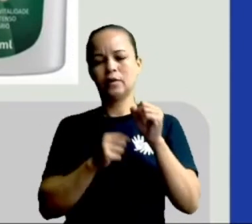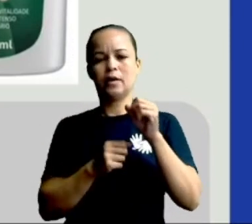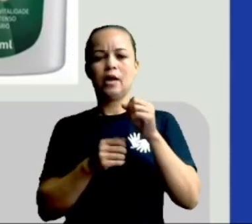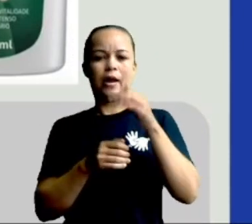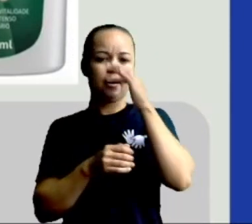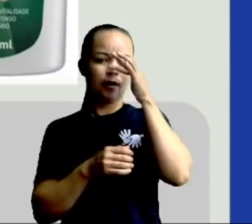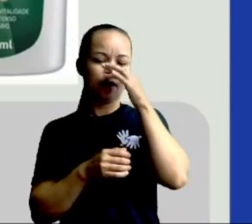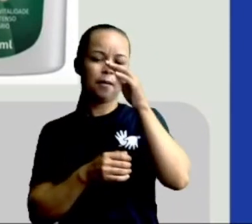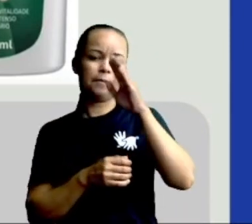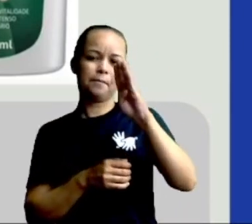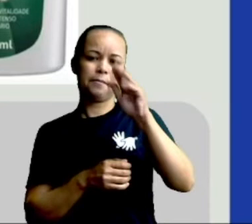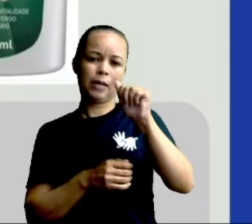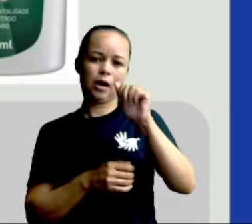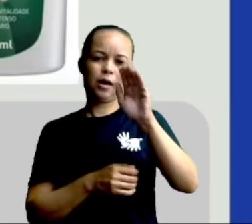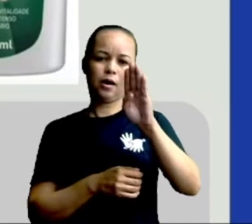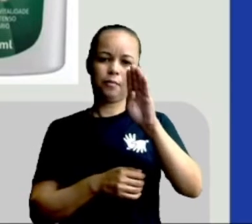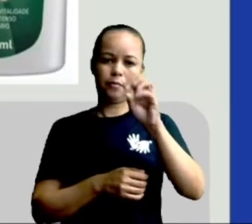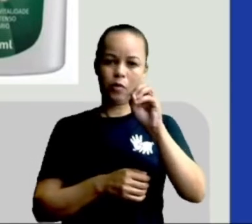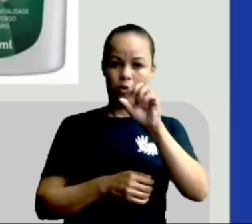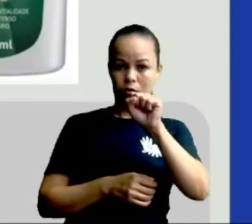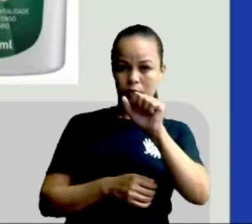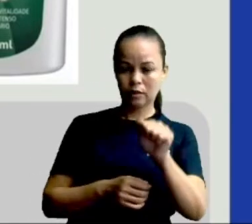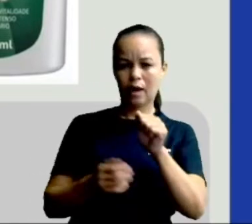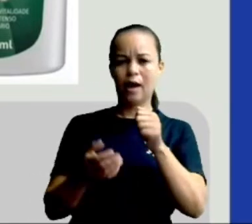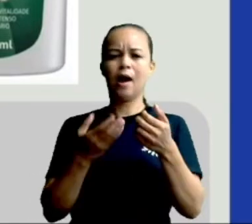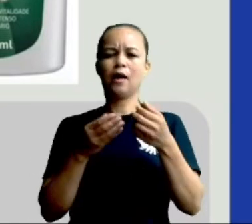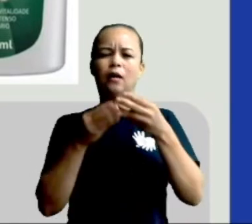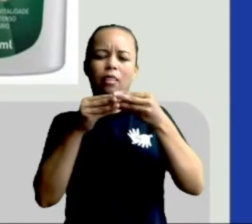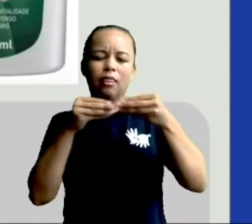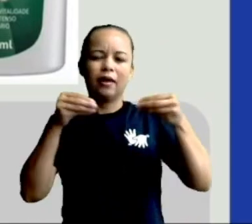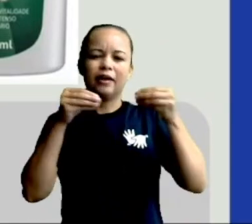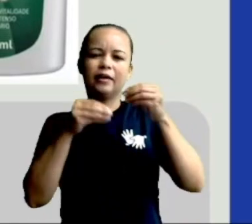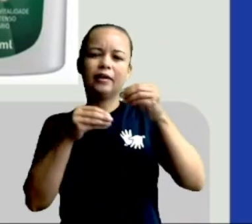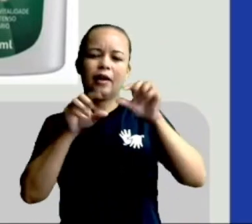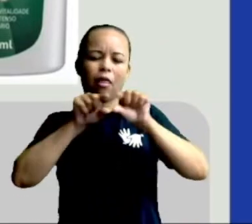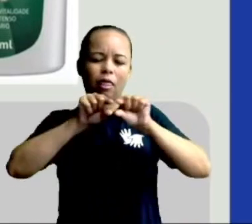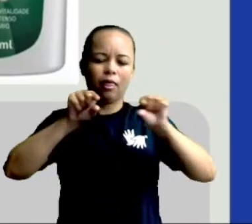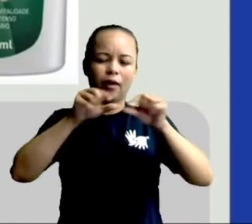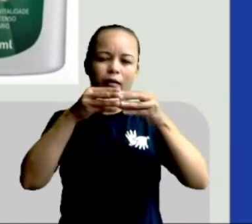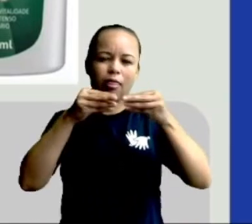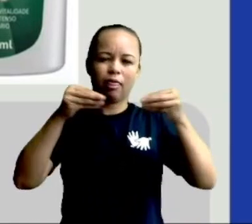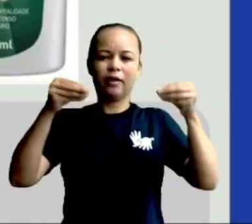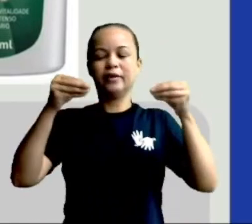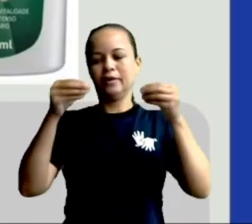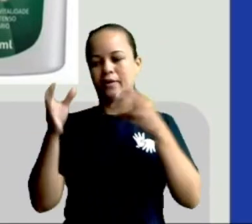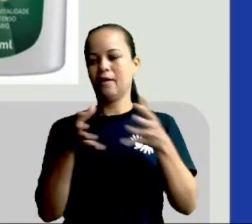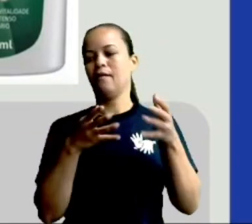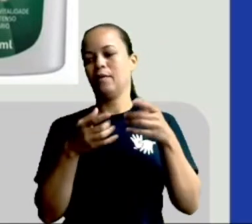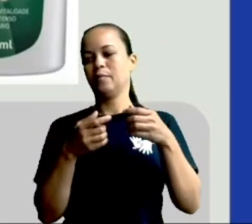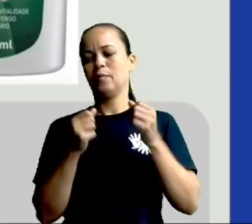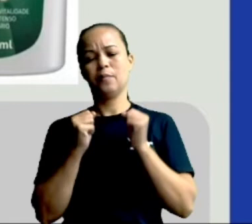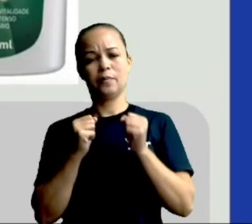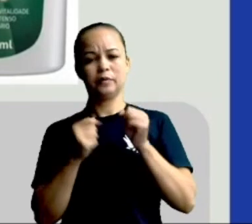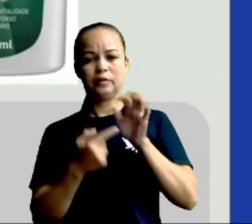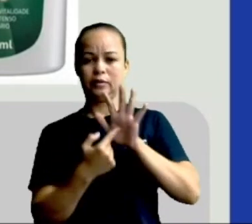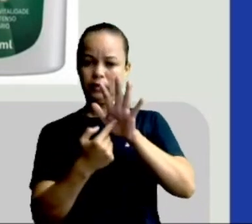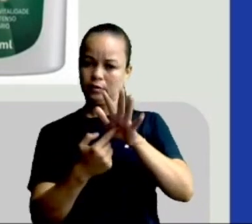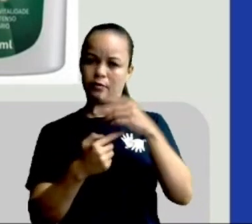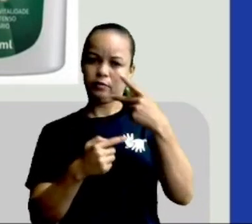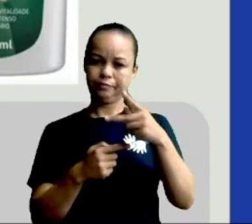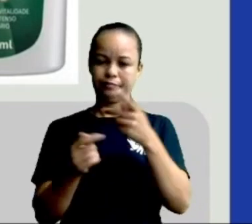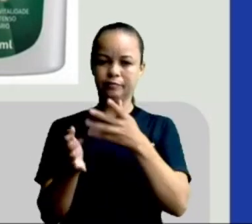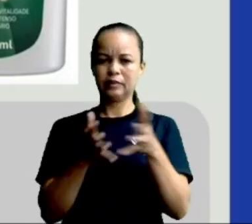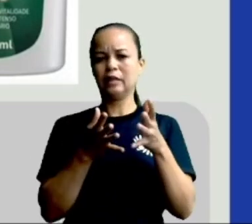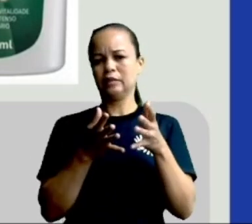ser o quiabo, pode ser qualquer outro vegetal que às vezes está presente ali na composição química daquele